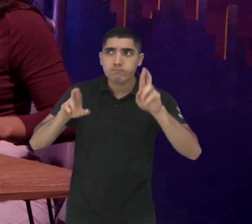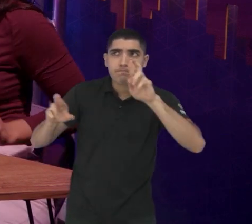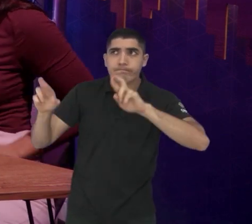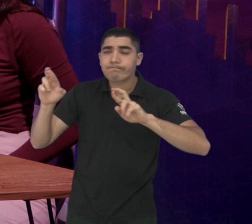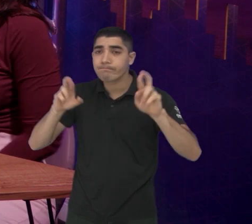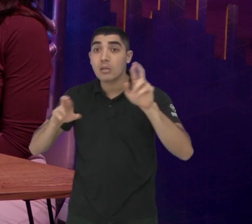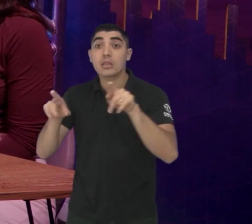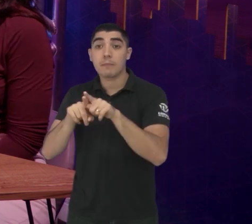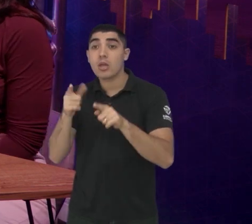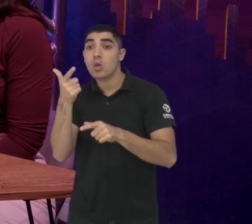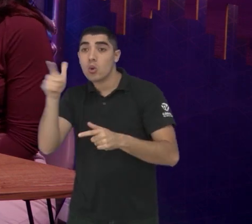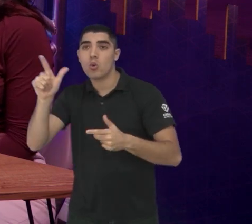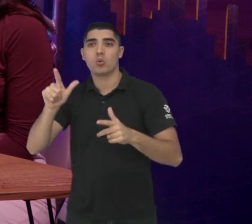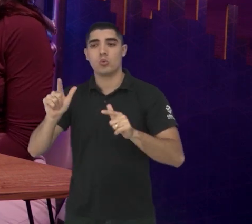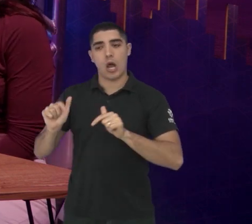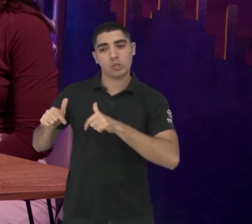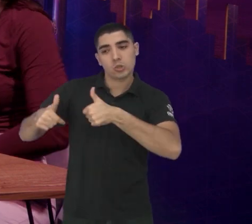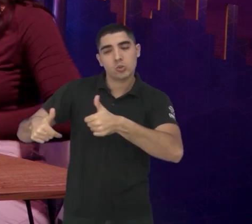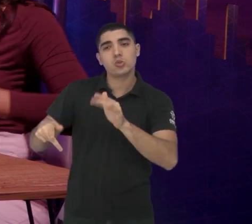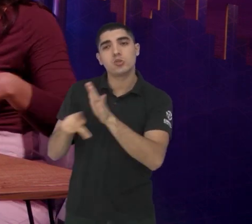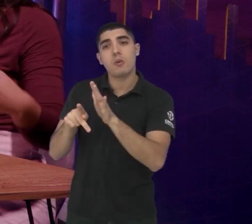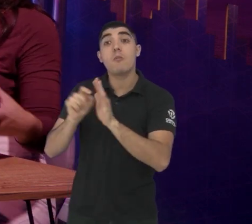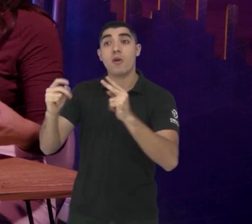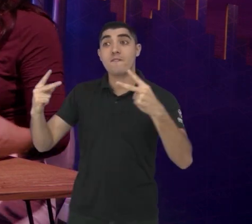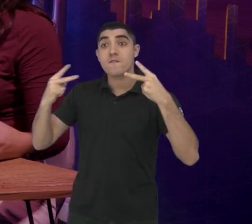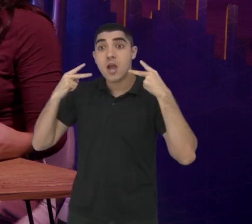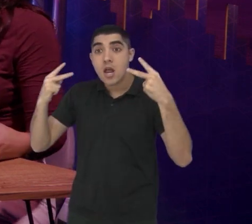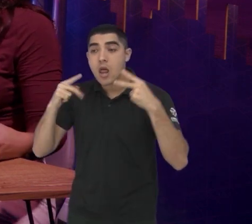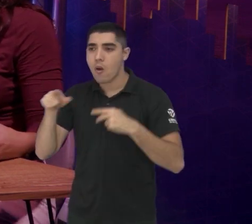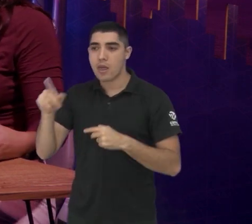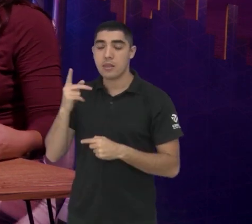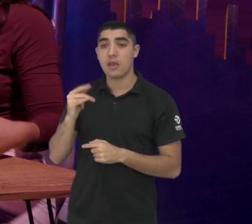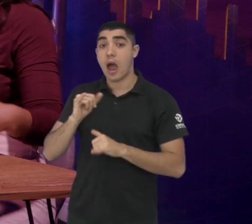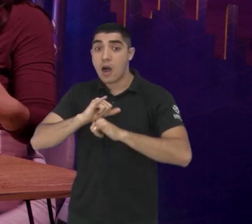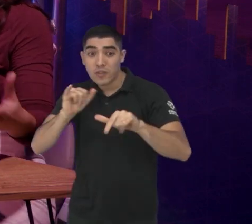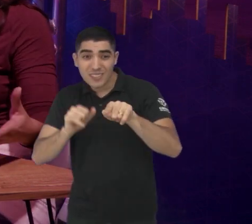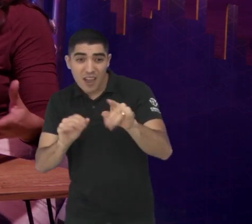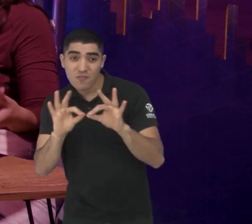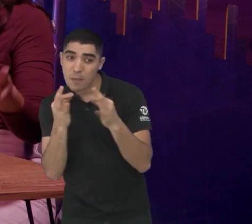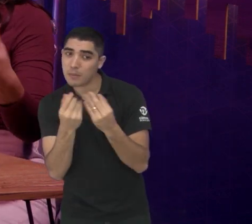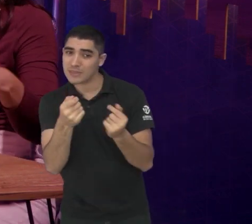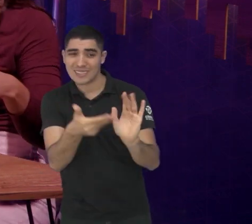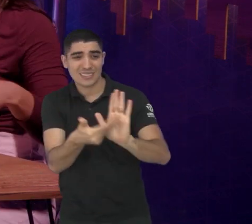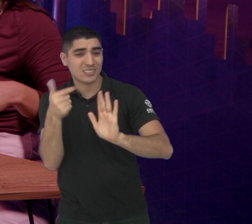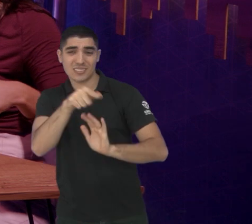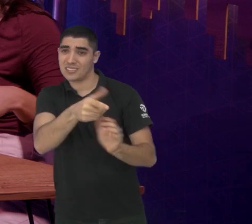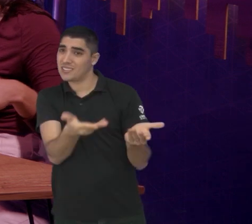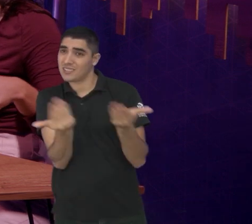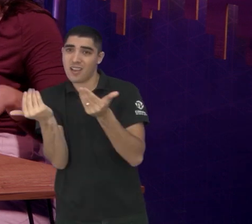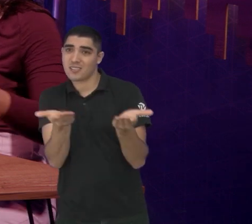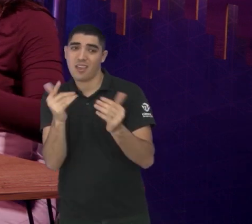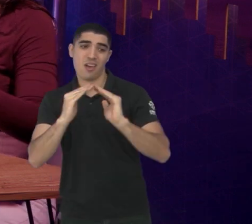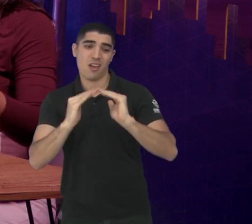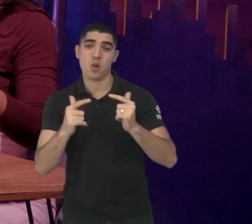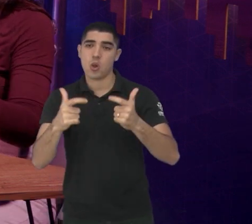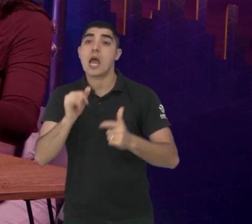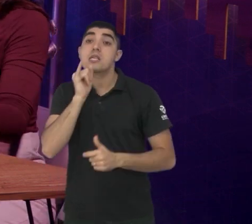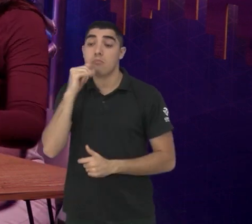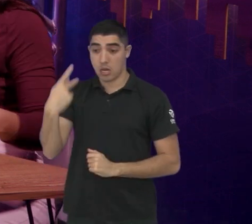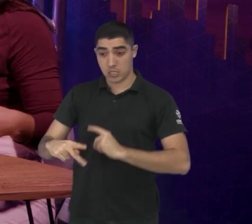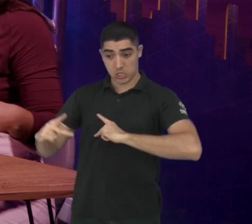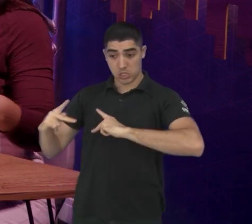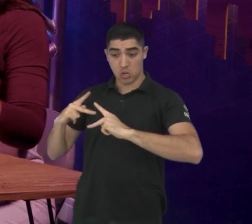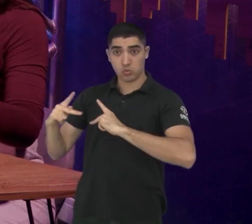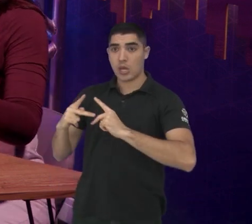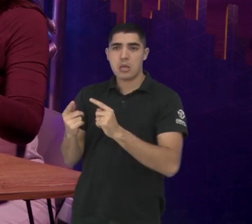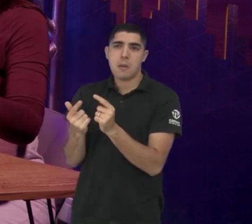eles ficam bem ligados para quando precisa retirar algumas famílias. Aqui em São José, por exemplo, felizmente a gente não